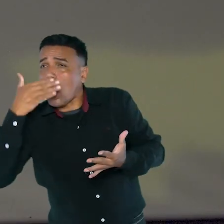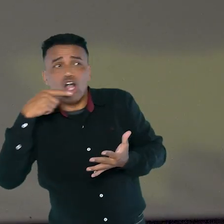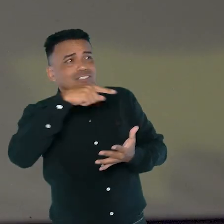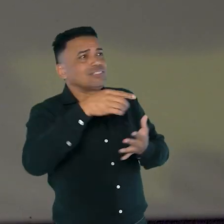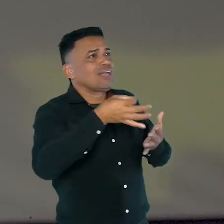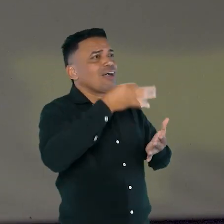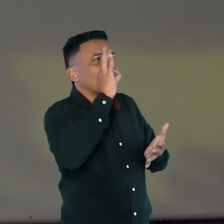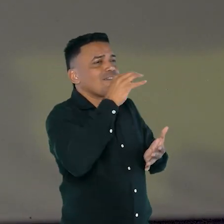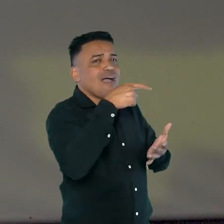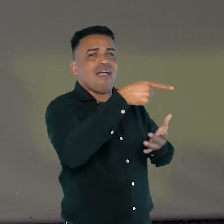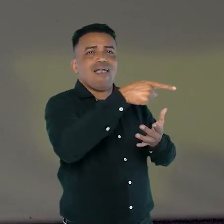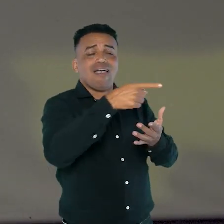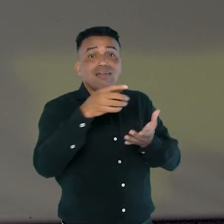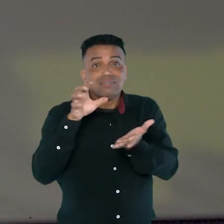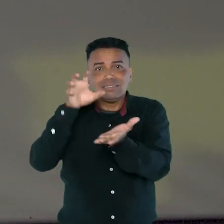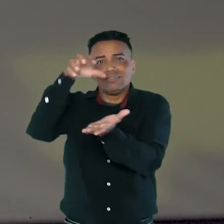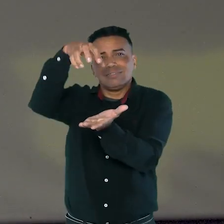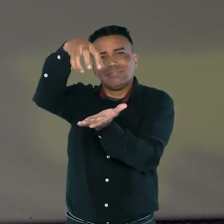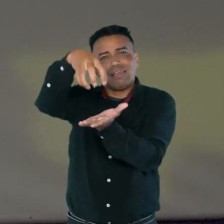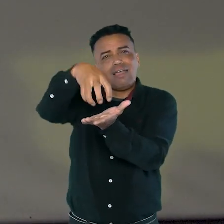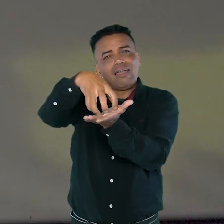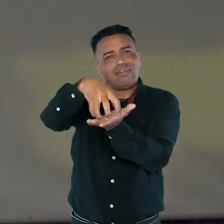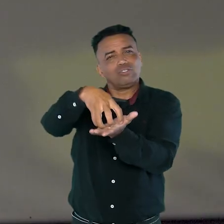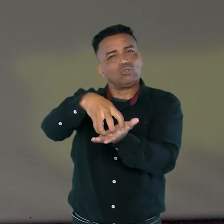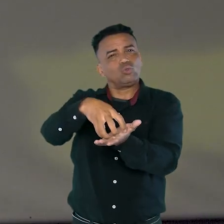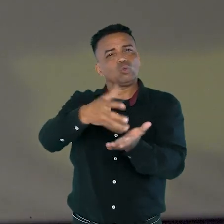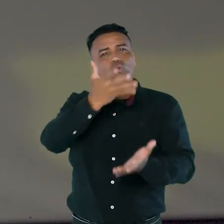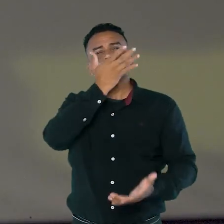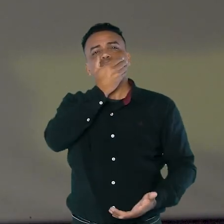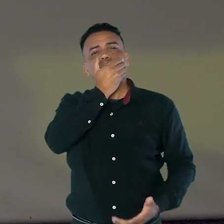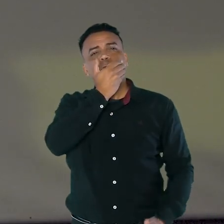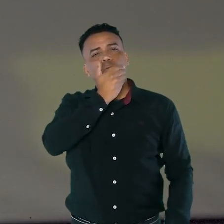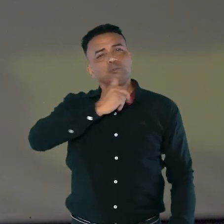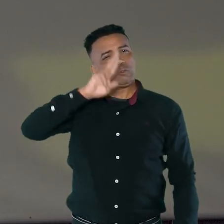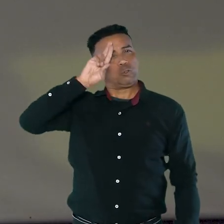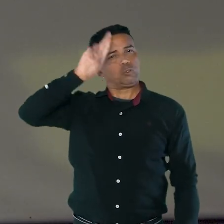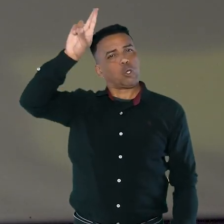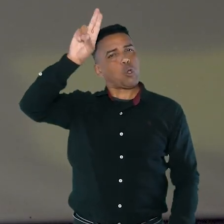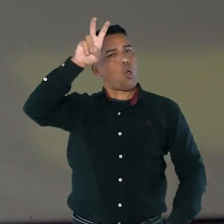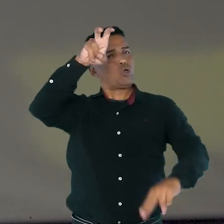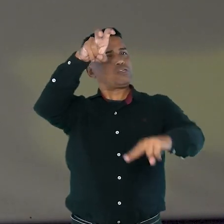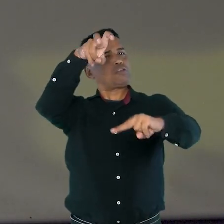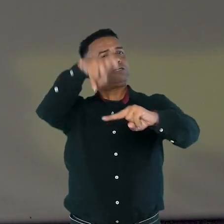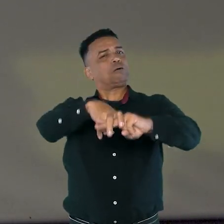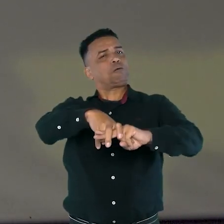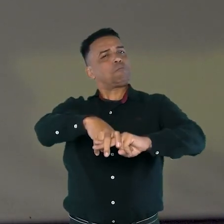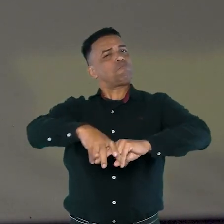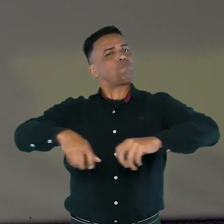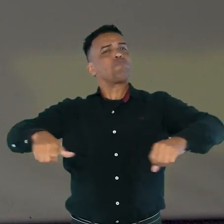cafezal, ao centro senhores sentados,